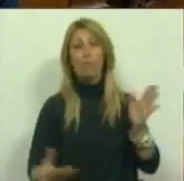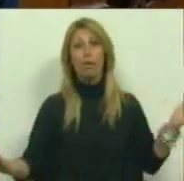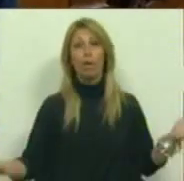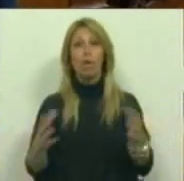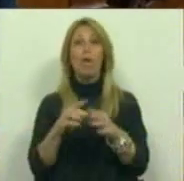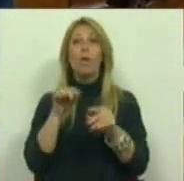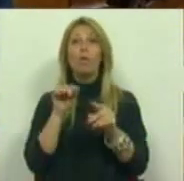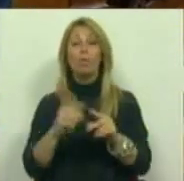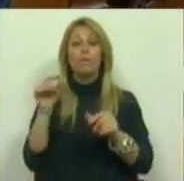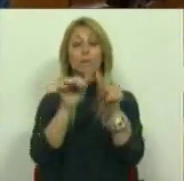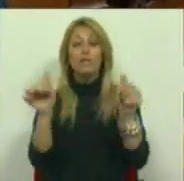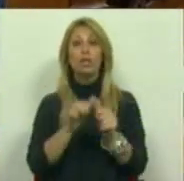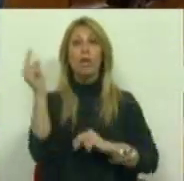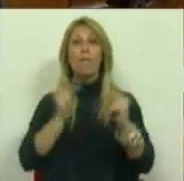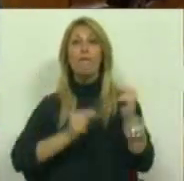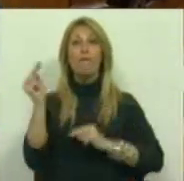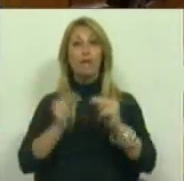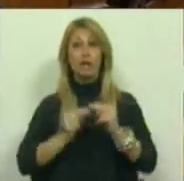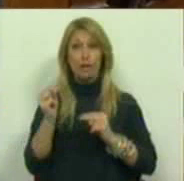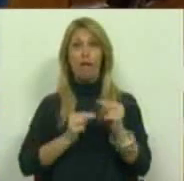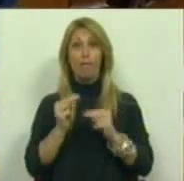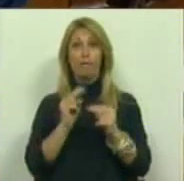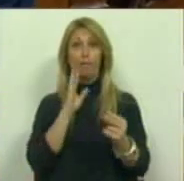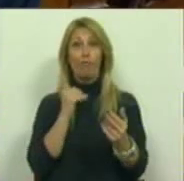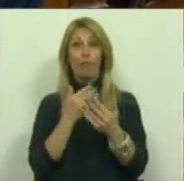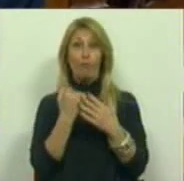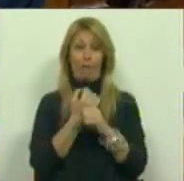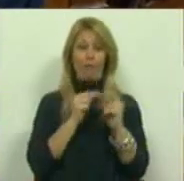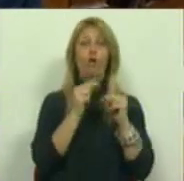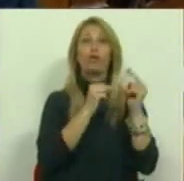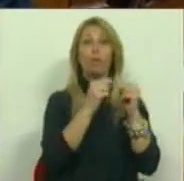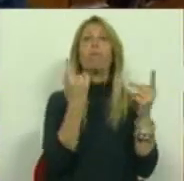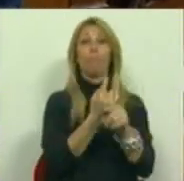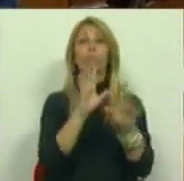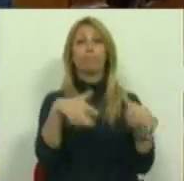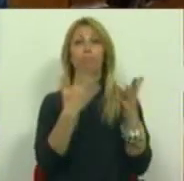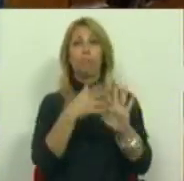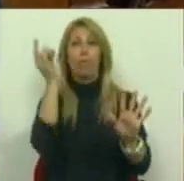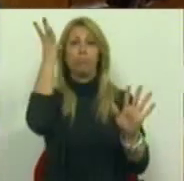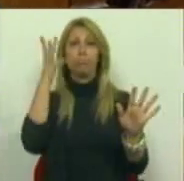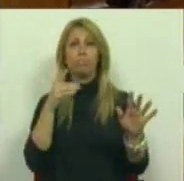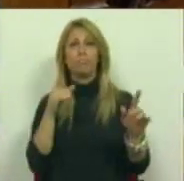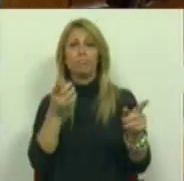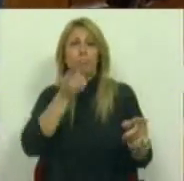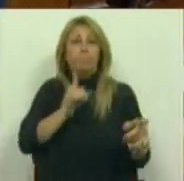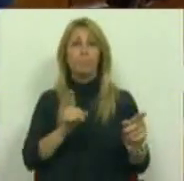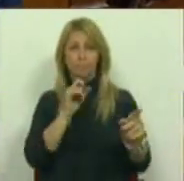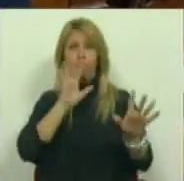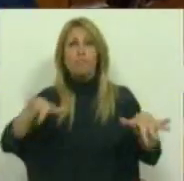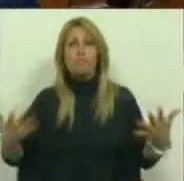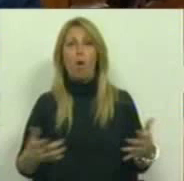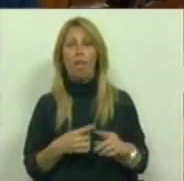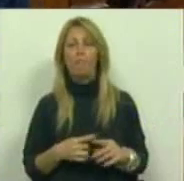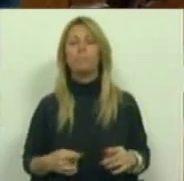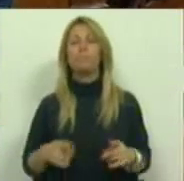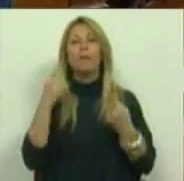construído exatamente para poder ser esboroado, para poder ser falcatruado, para poder ser contornado.